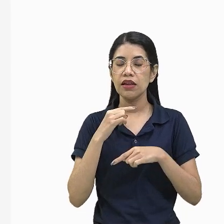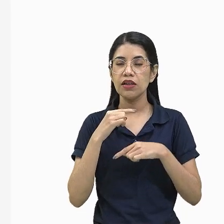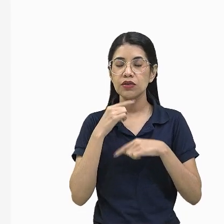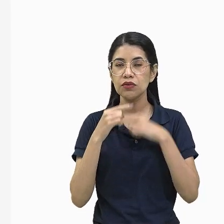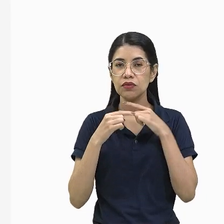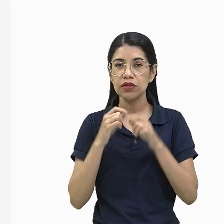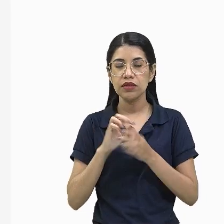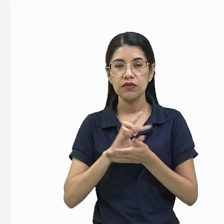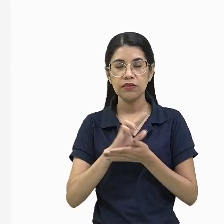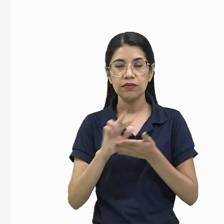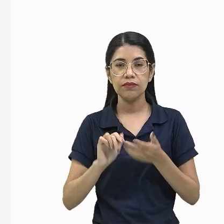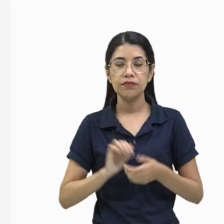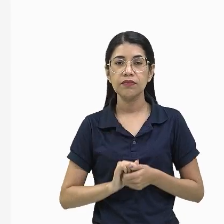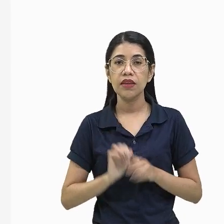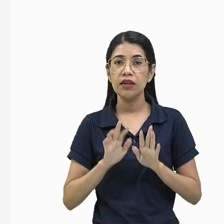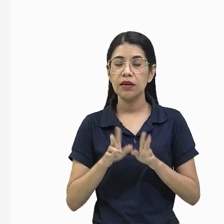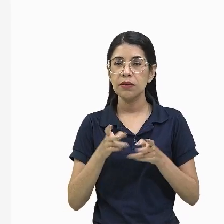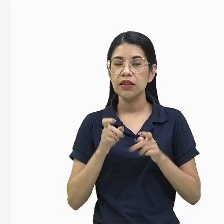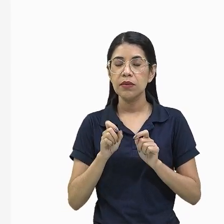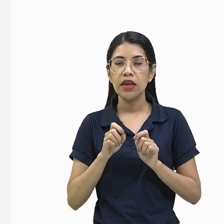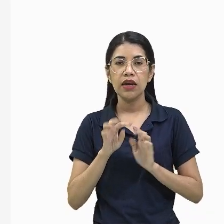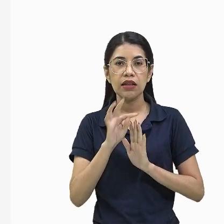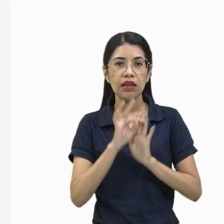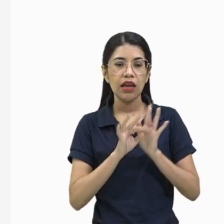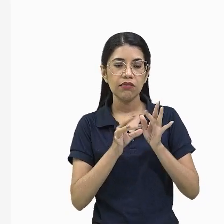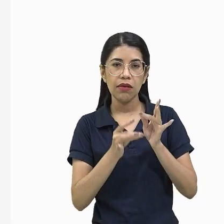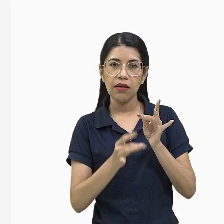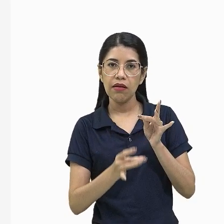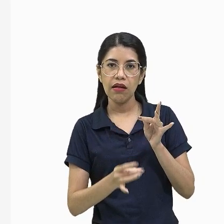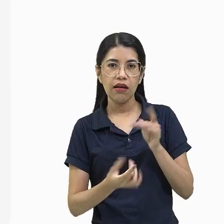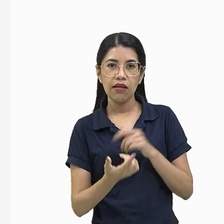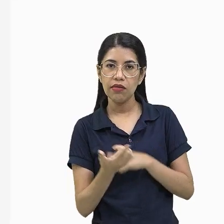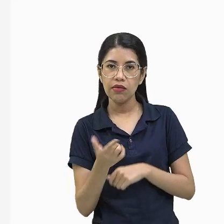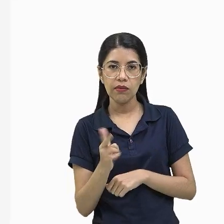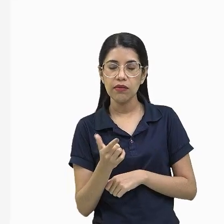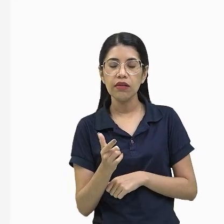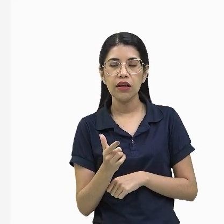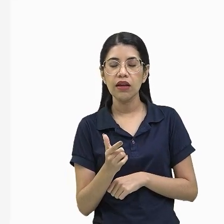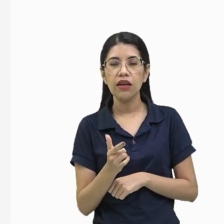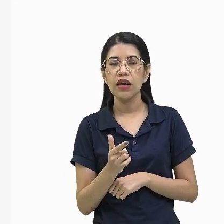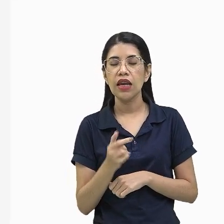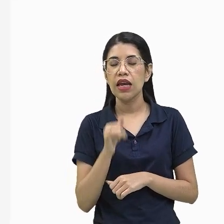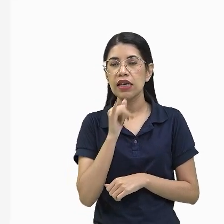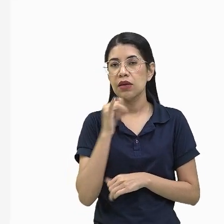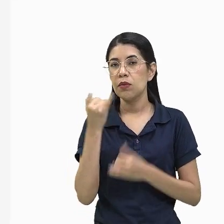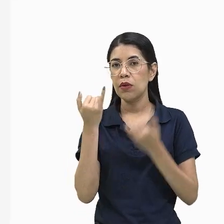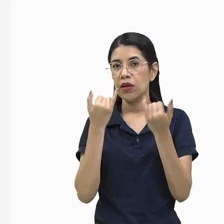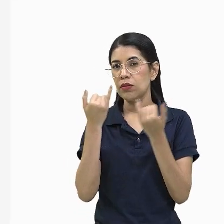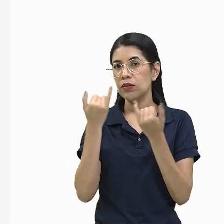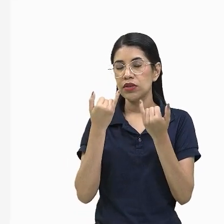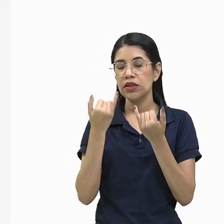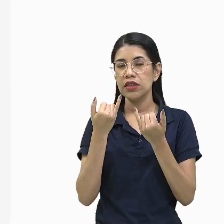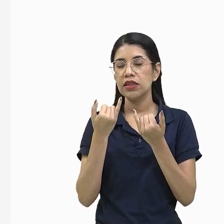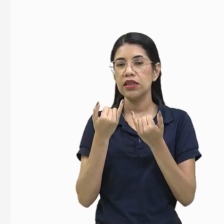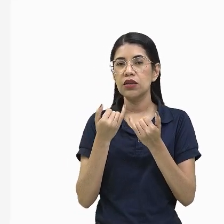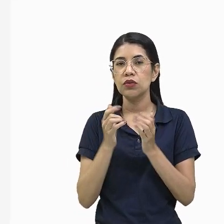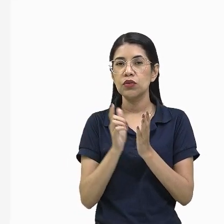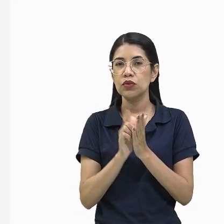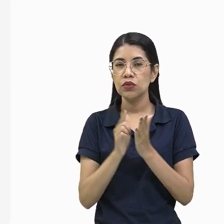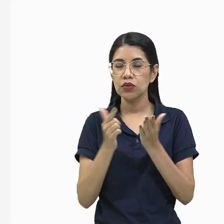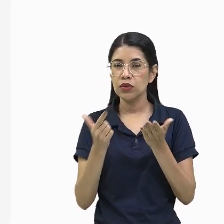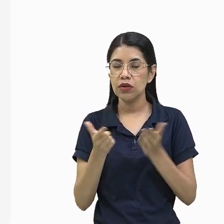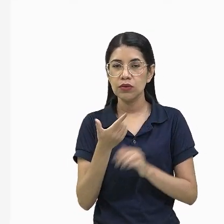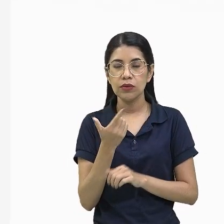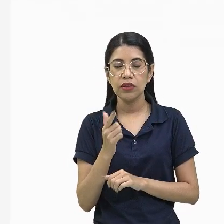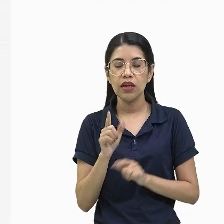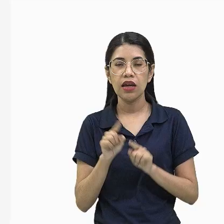Observe que o nosso cartaz não tem um texto muito extenso, muito grande, como numa notícia, numa reportagem. São informações